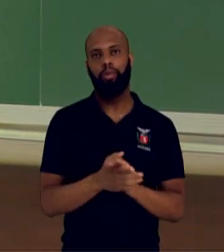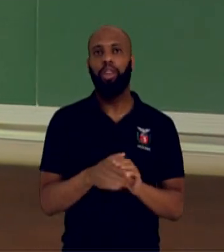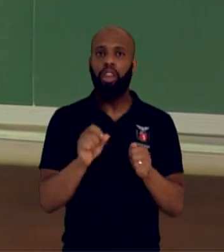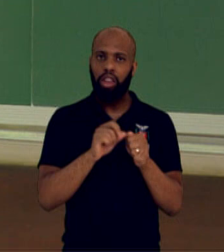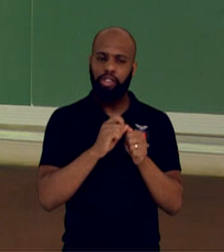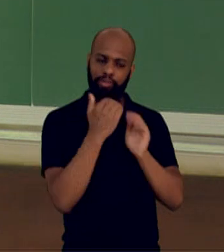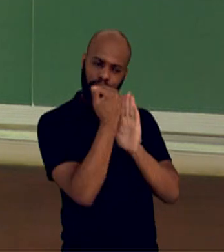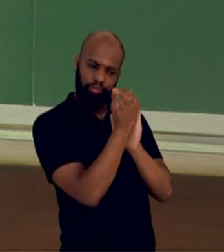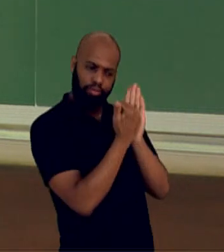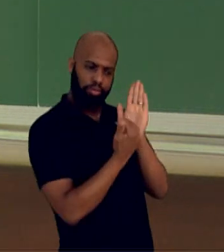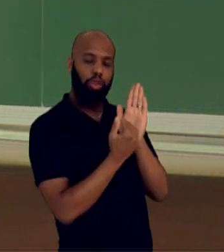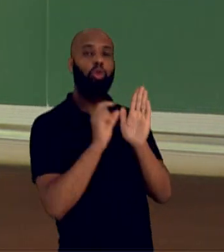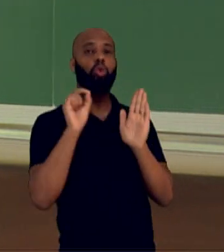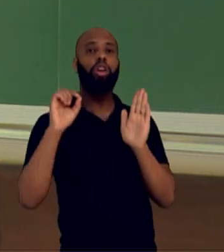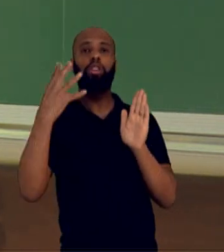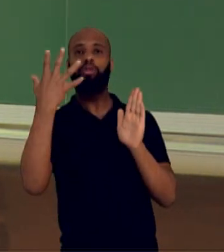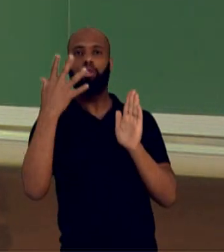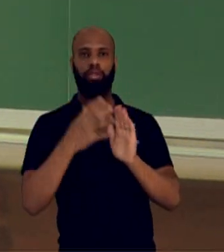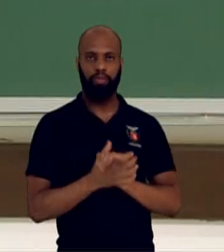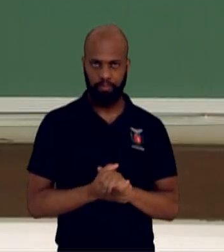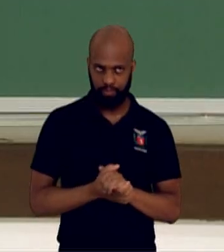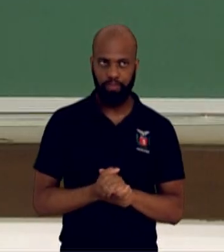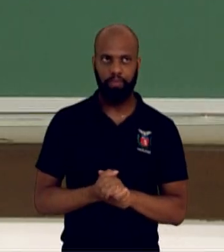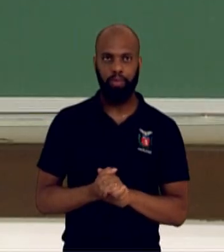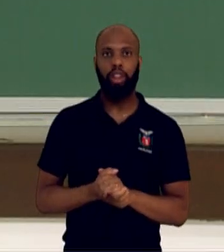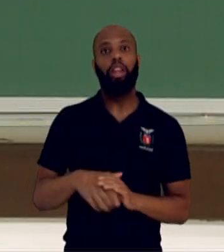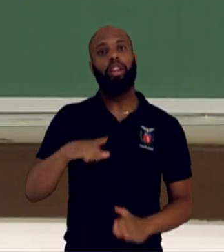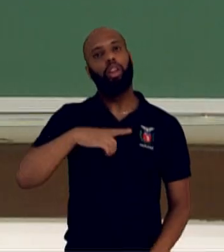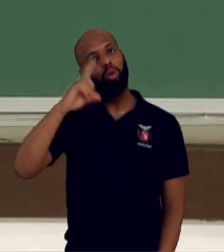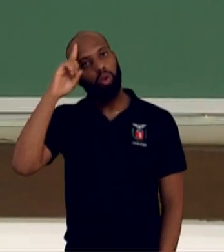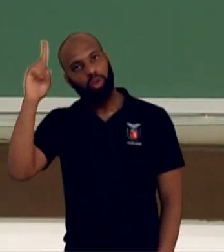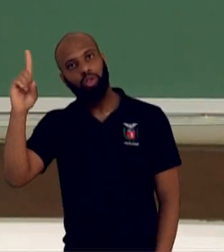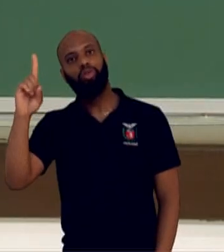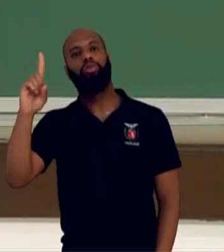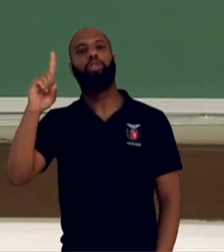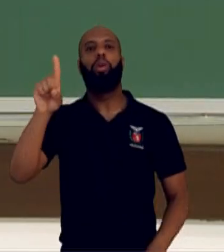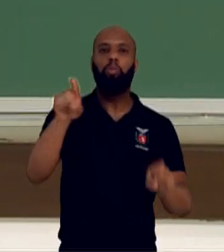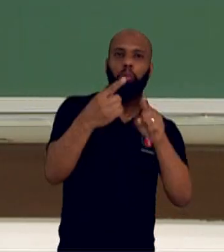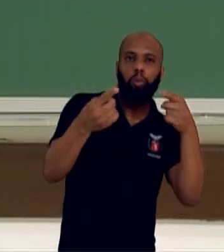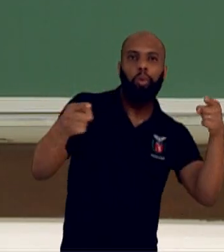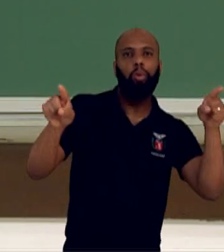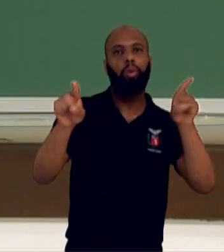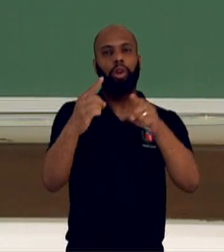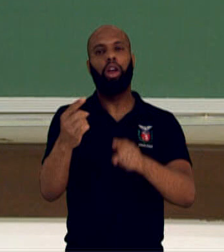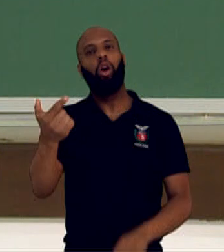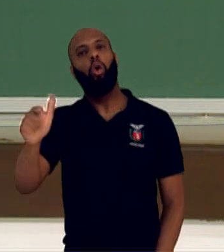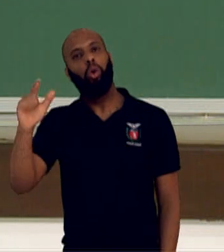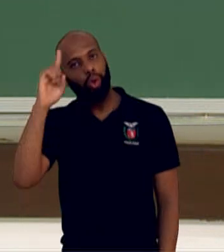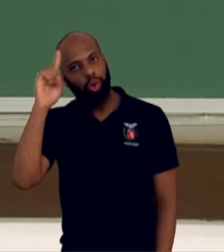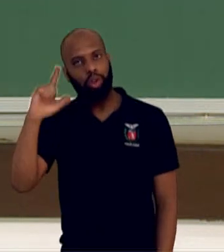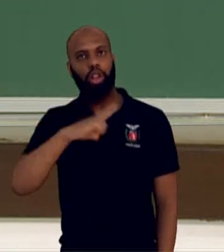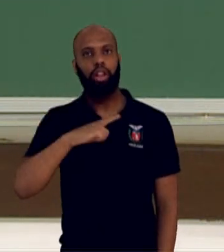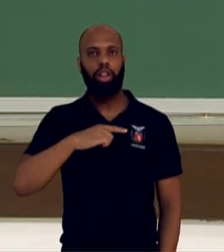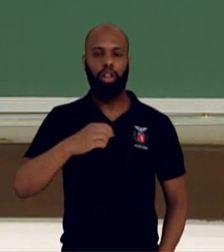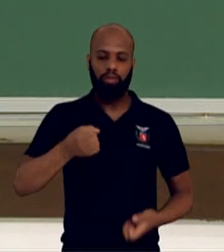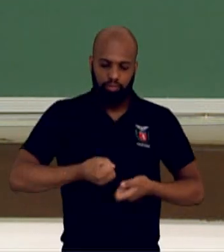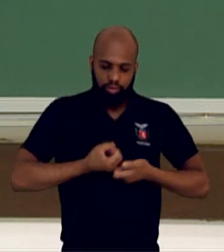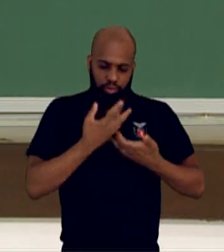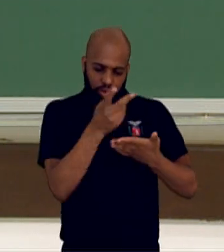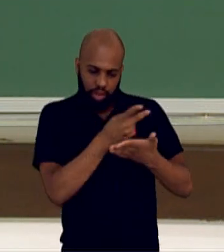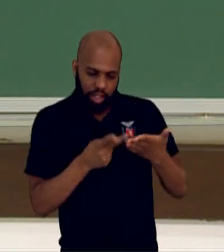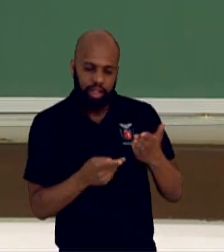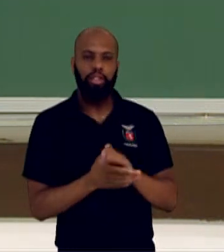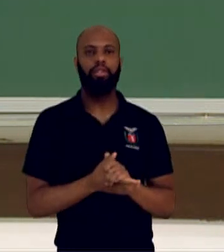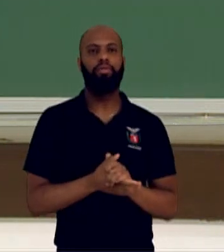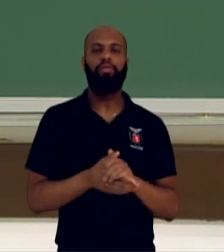agenda de acontecimentos. Então, um dia tem músicos, outro dia tem poetas,